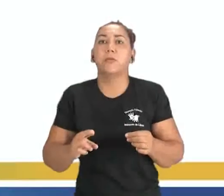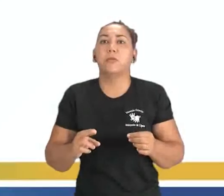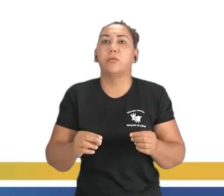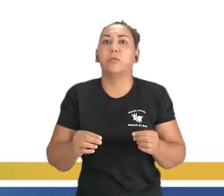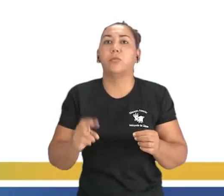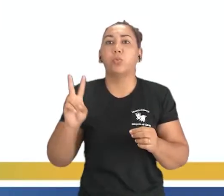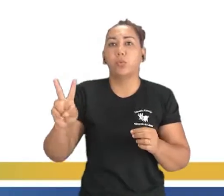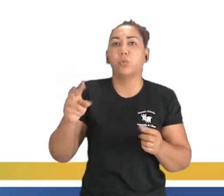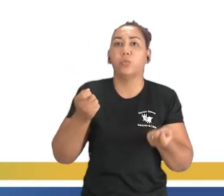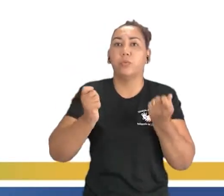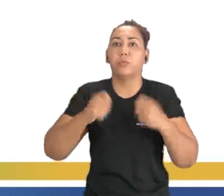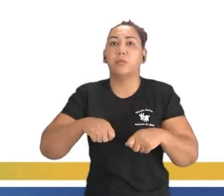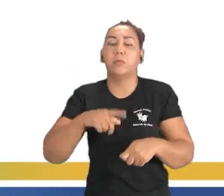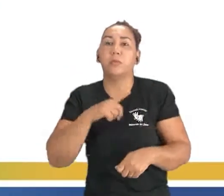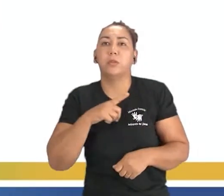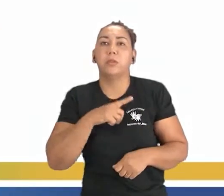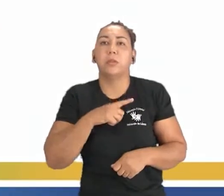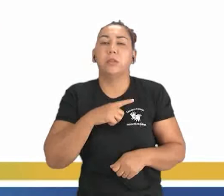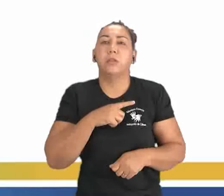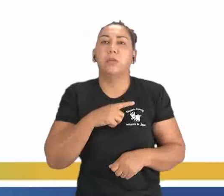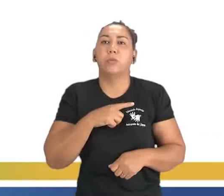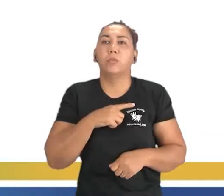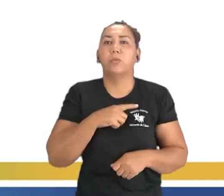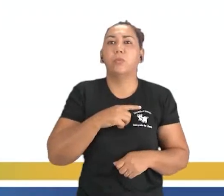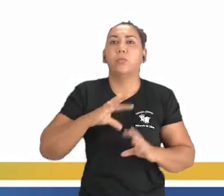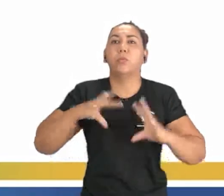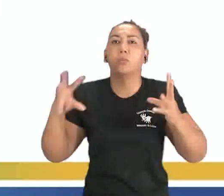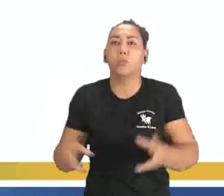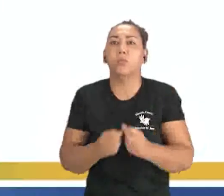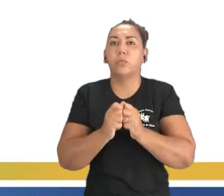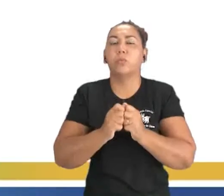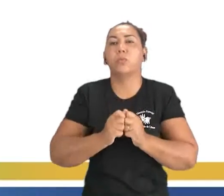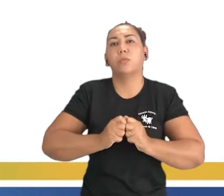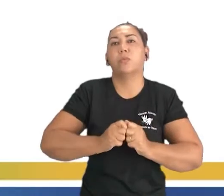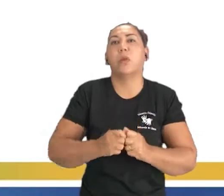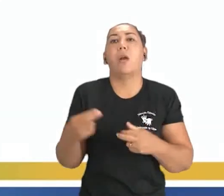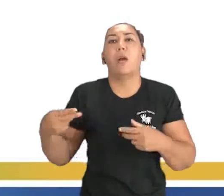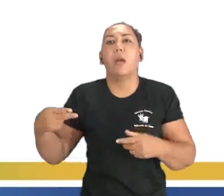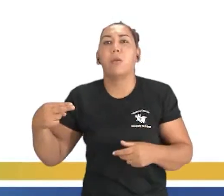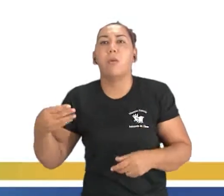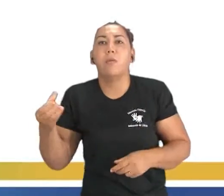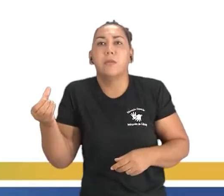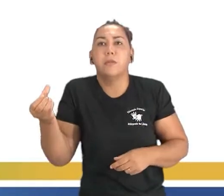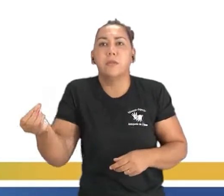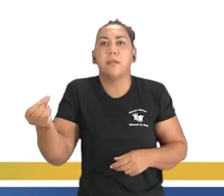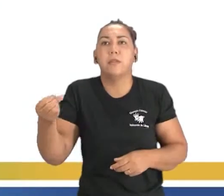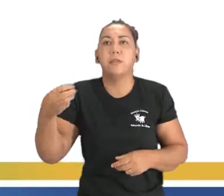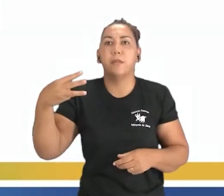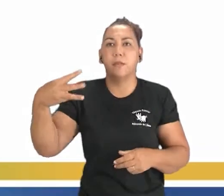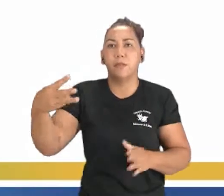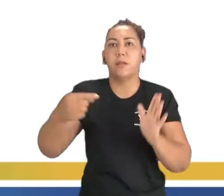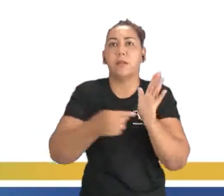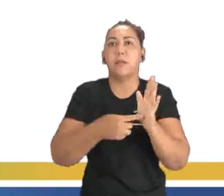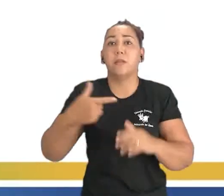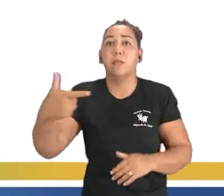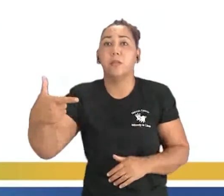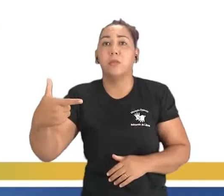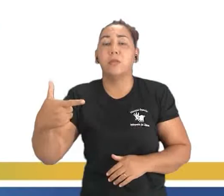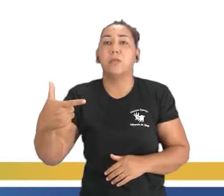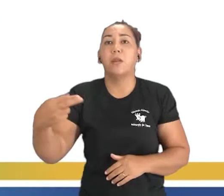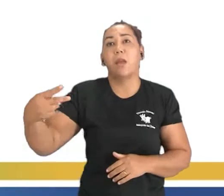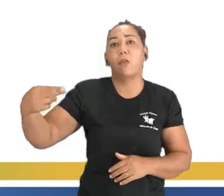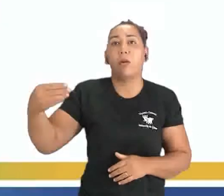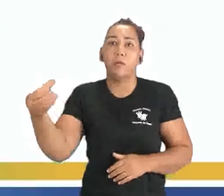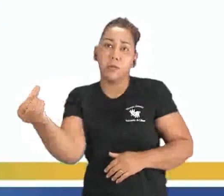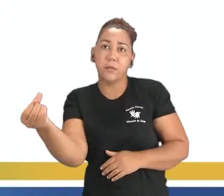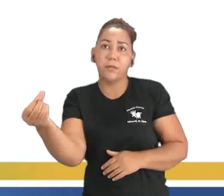possibilidades, nós temos aí o total de possibilidades que é igual a 6. 3 vezes 2 é igual a 6.